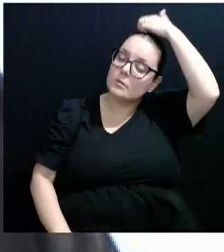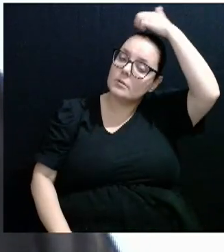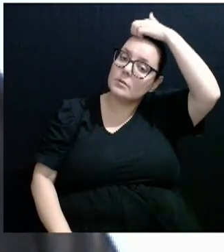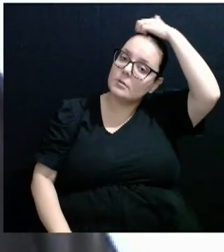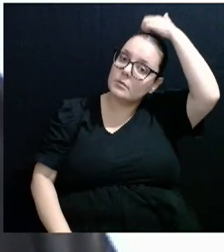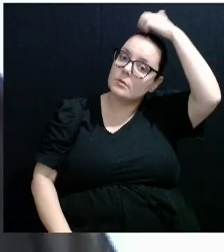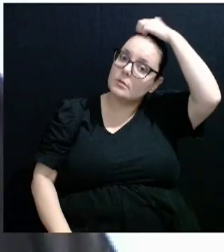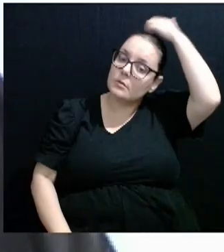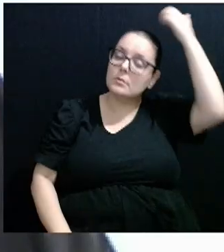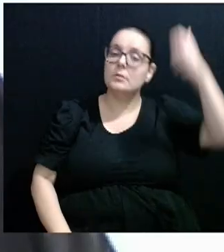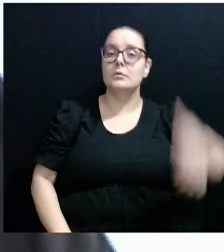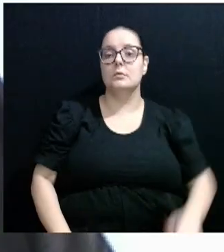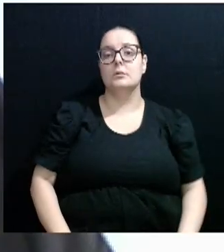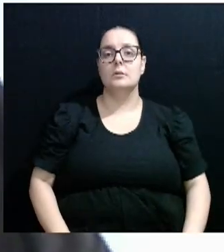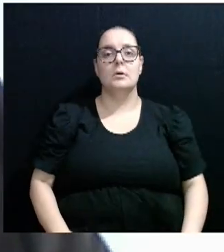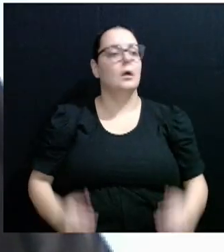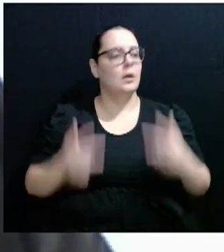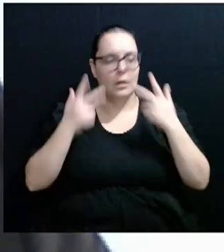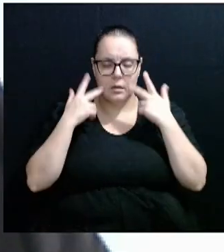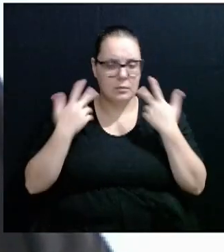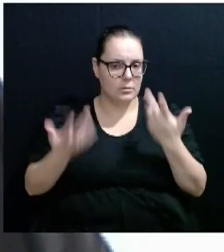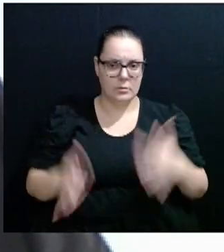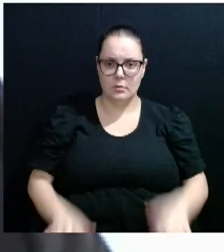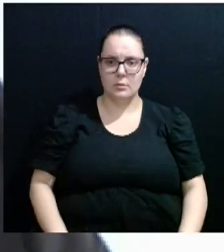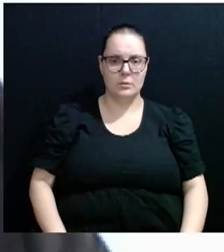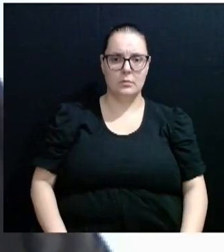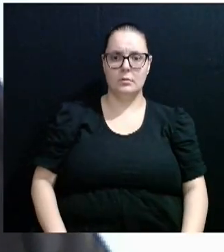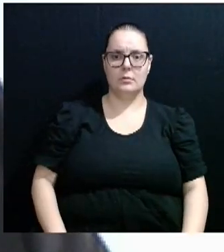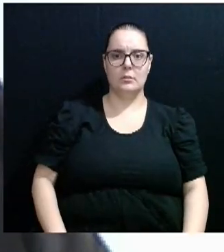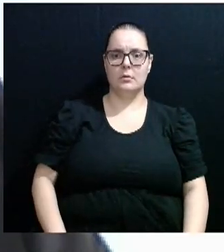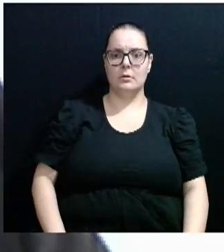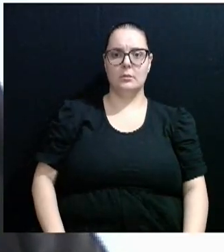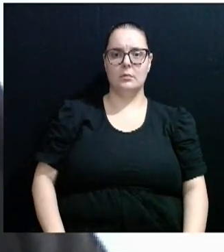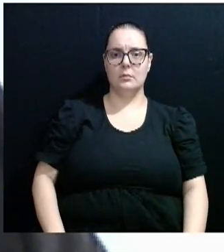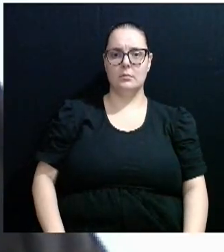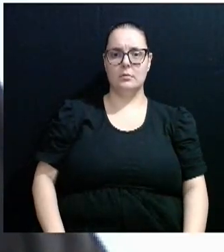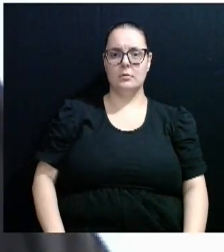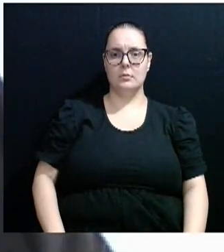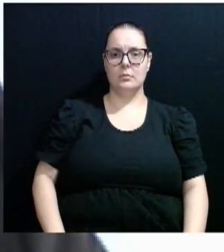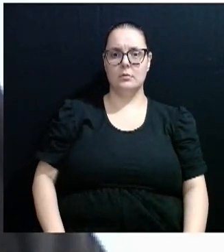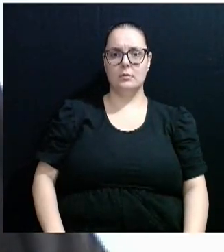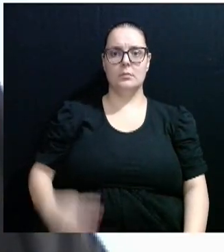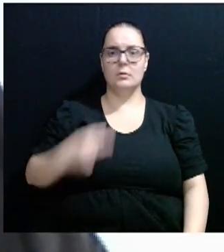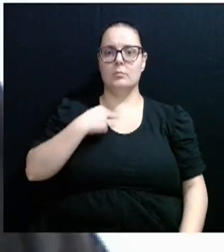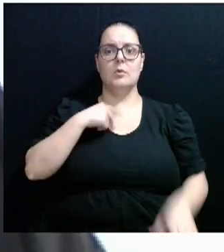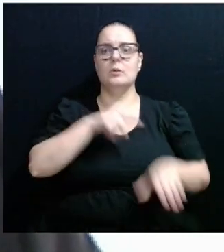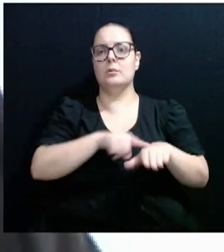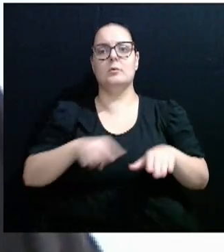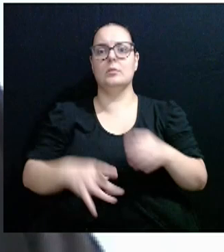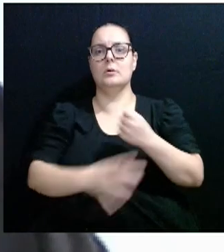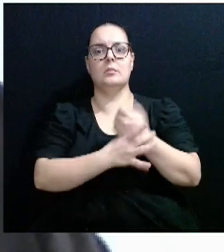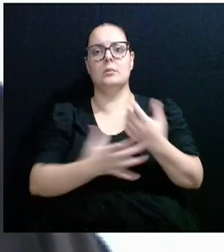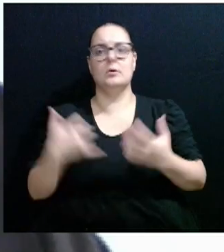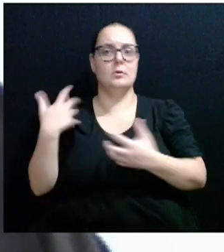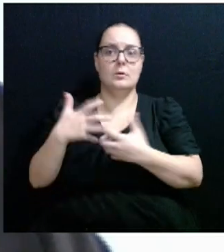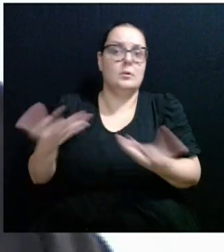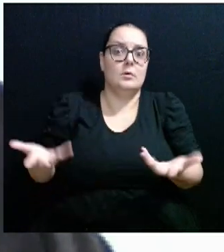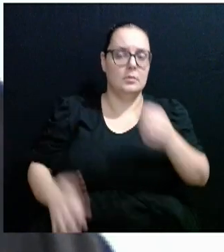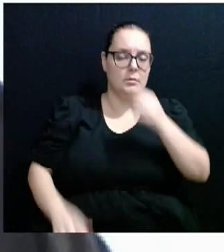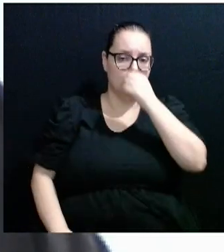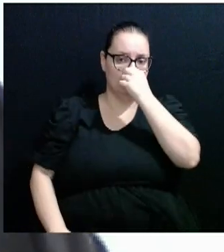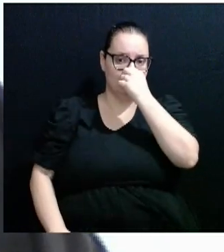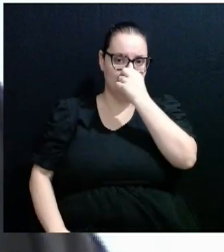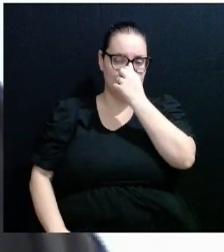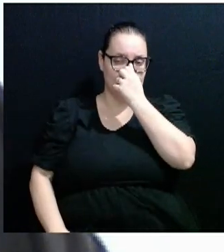bem tranquilas nesse sentido, você não pode punir o assegurado por envelhecer. Então, o limite da lei já é